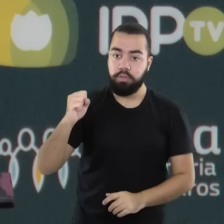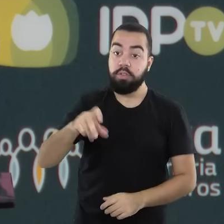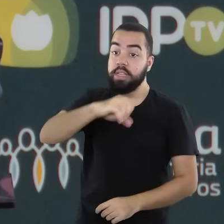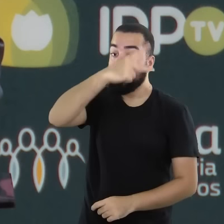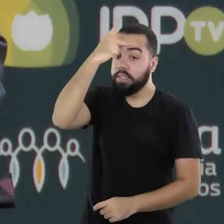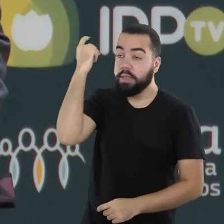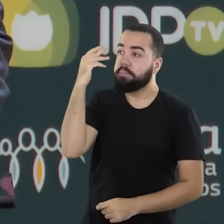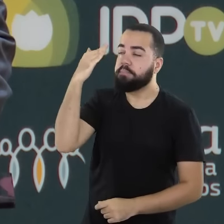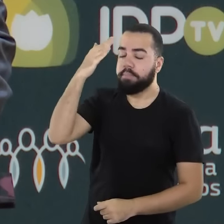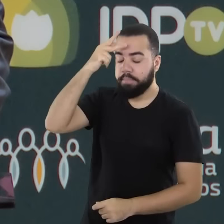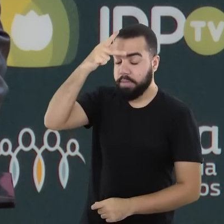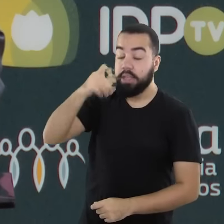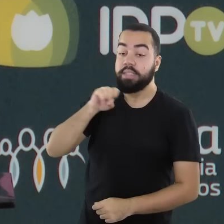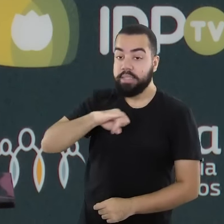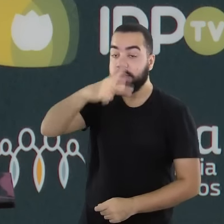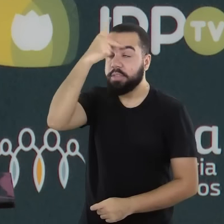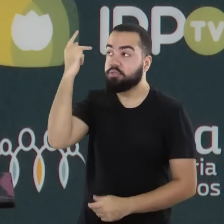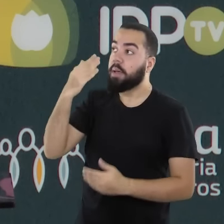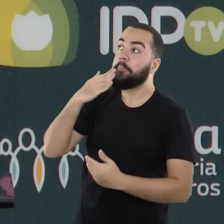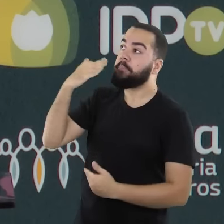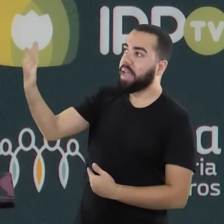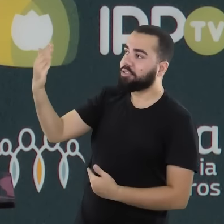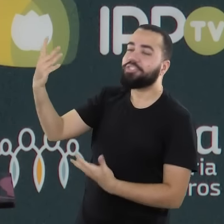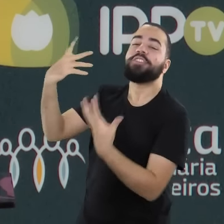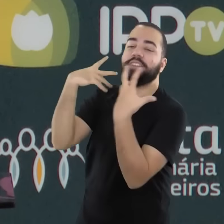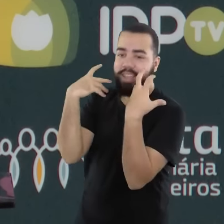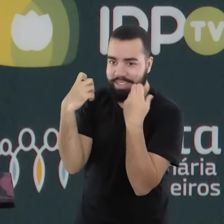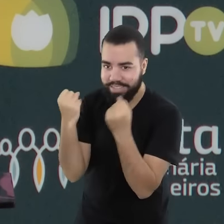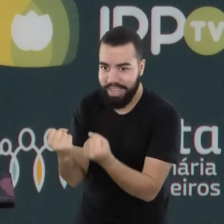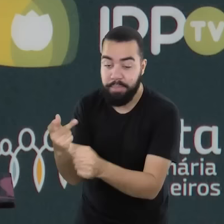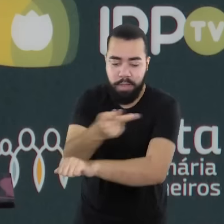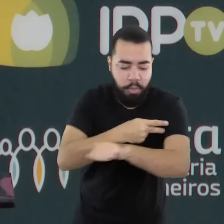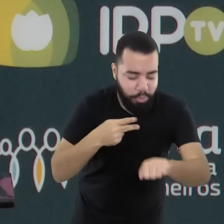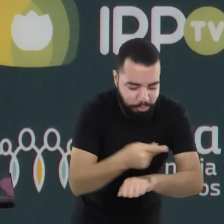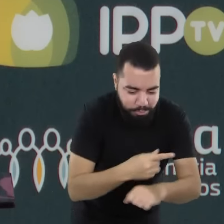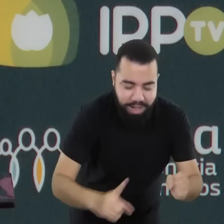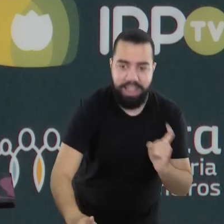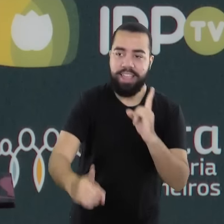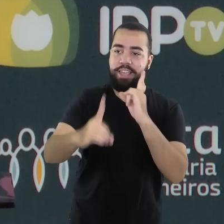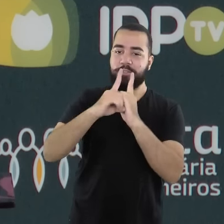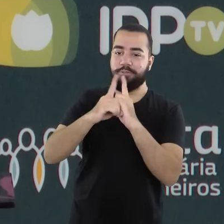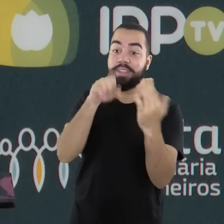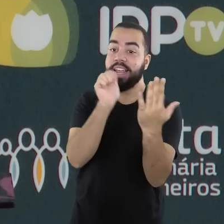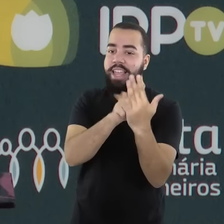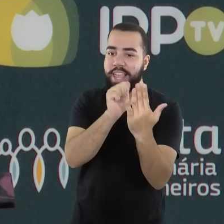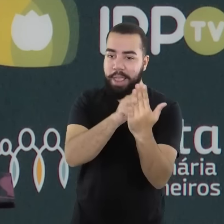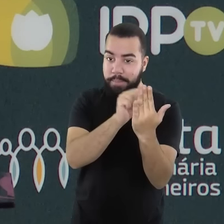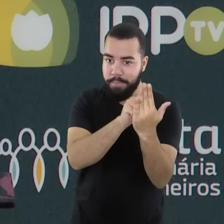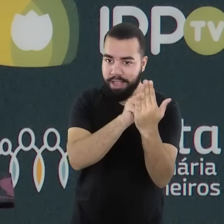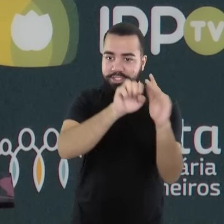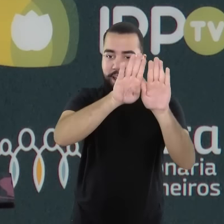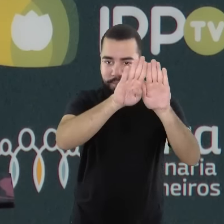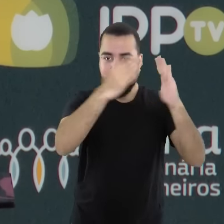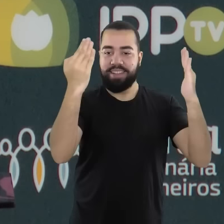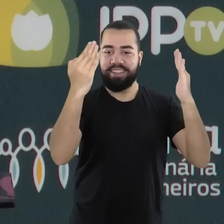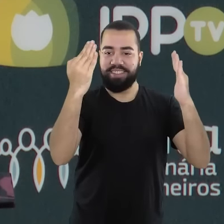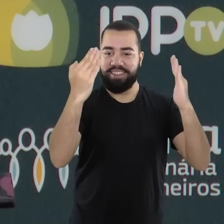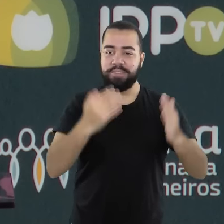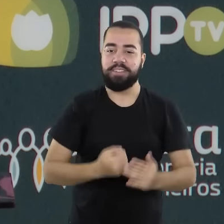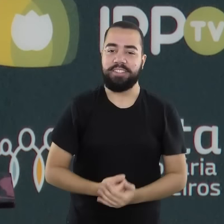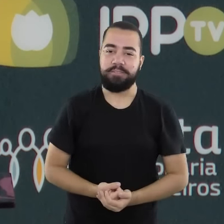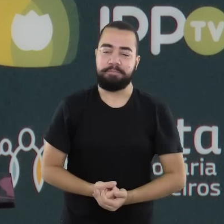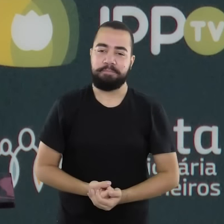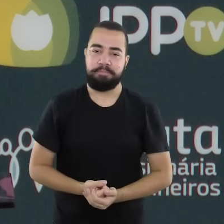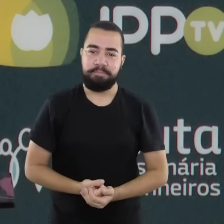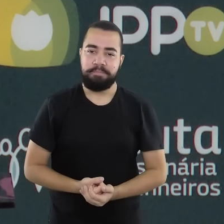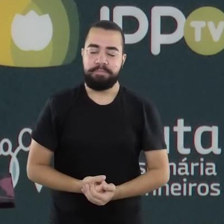recebe, o que busca encontra, e a quem bate o quê? Abrir-se-lhe-á.